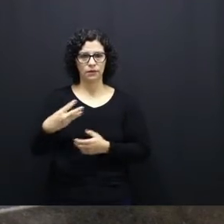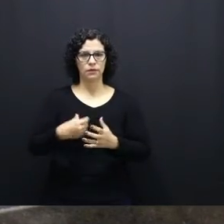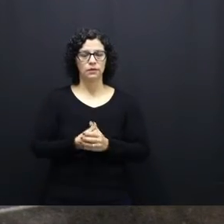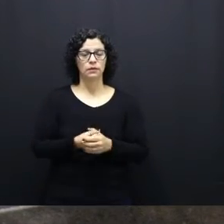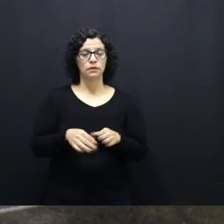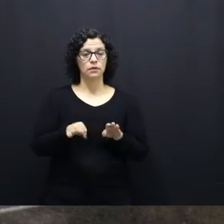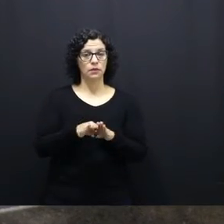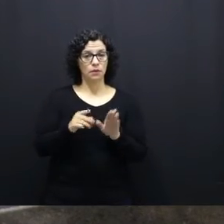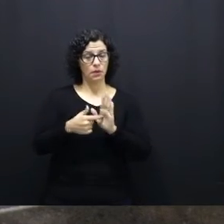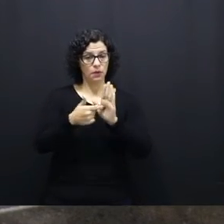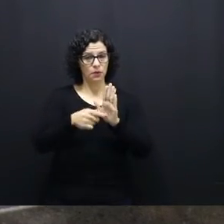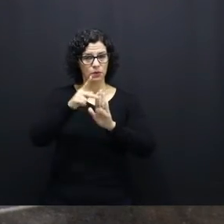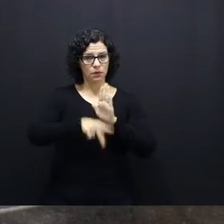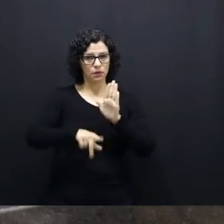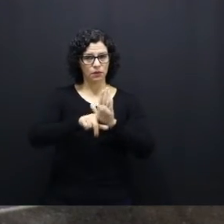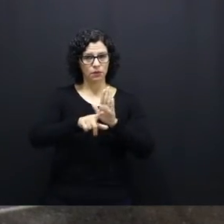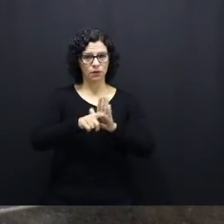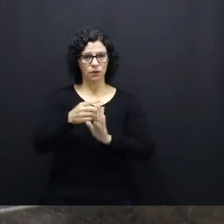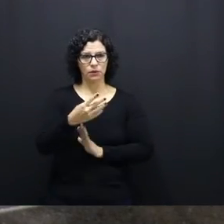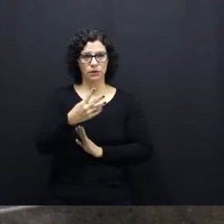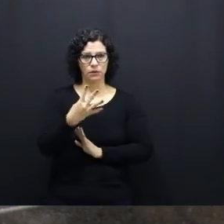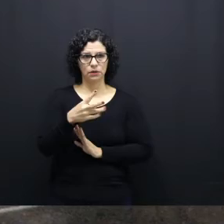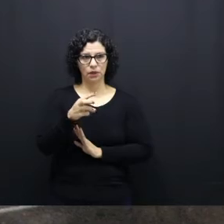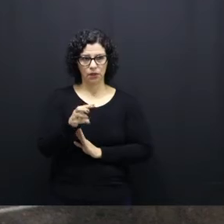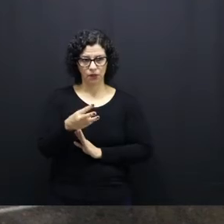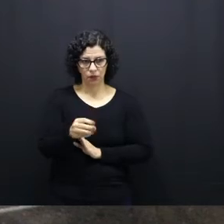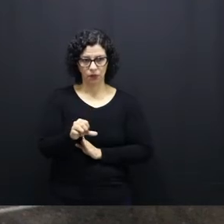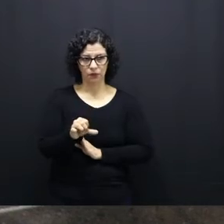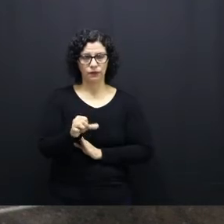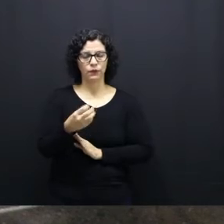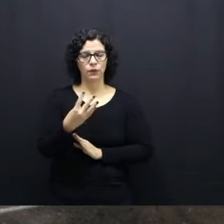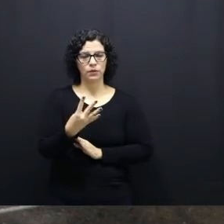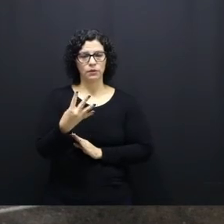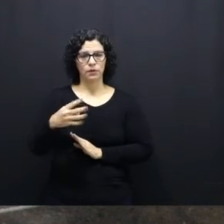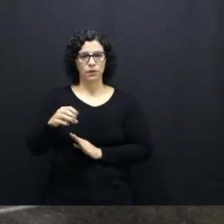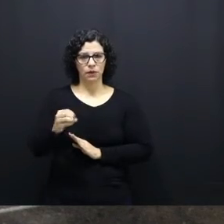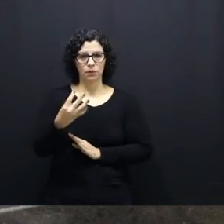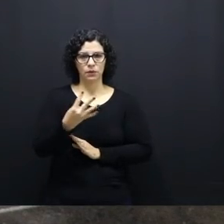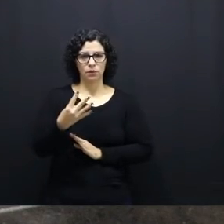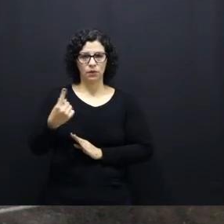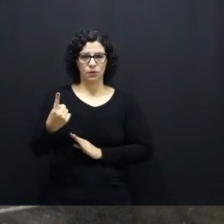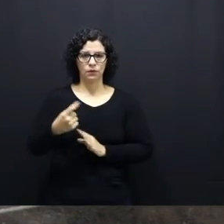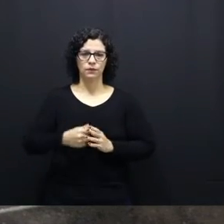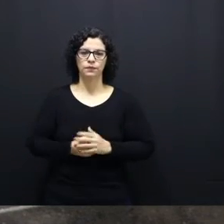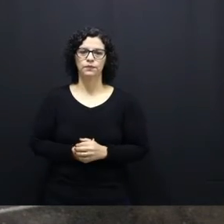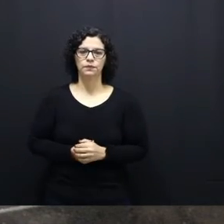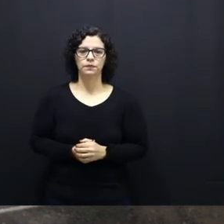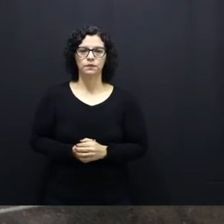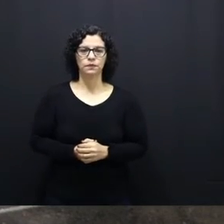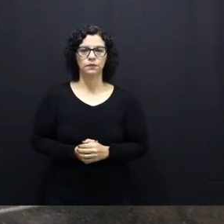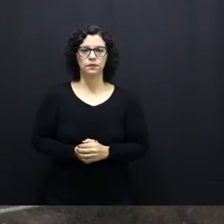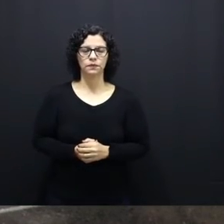foram apresentados projetos de leis 439/440 e 441